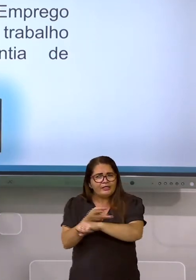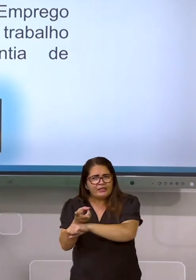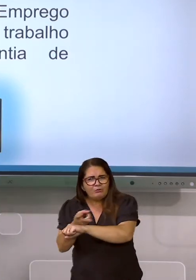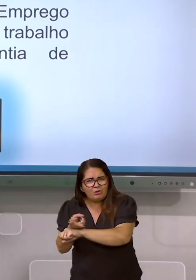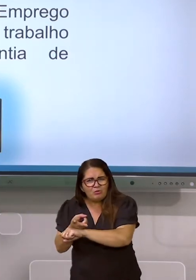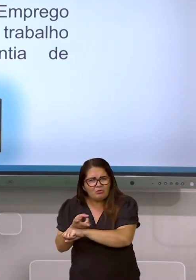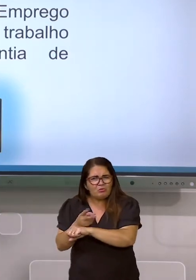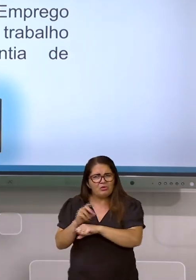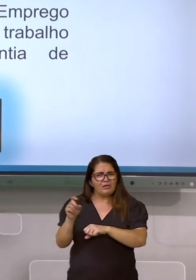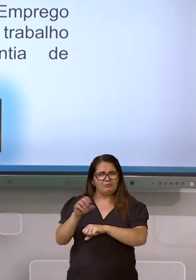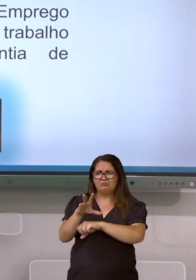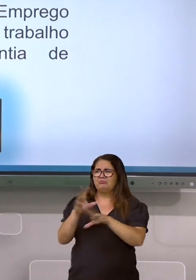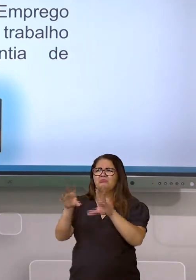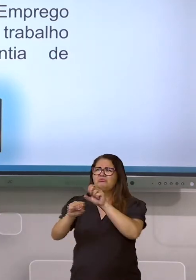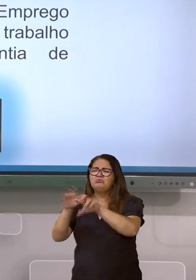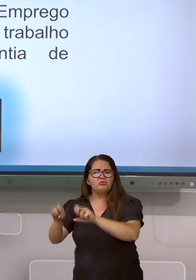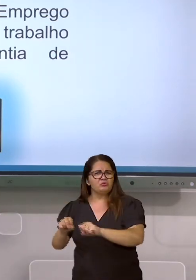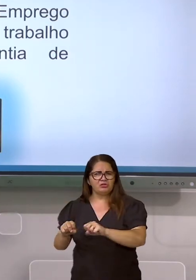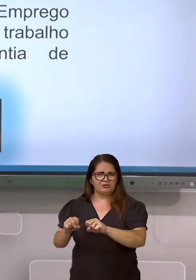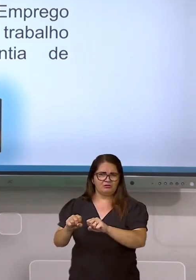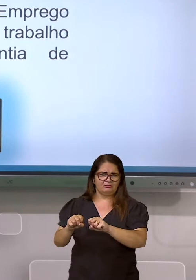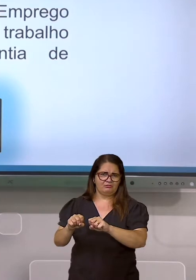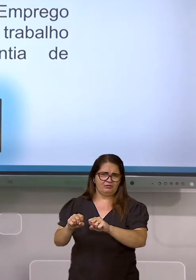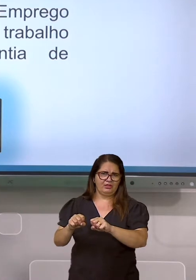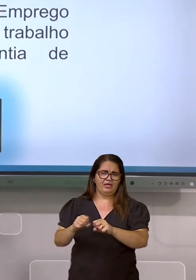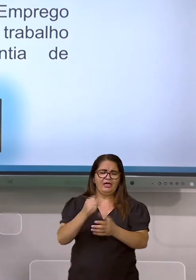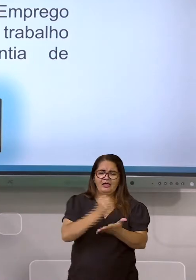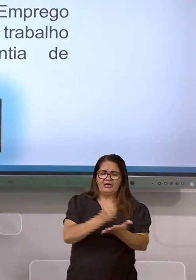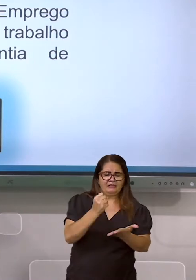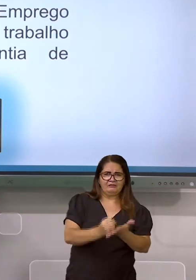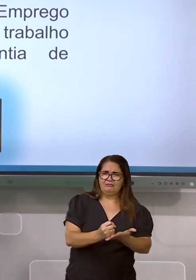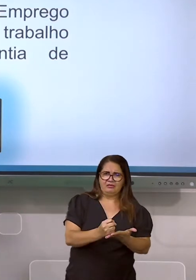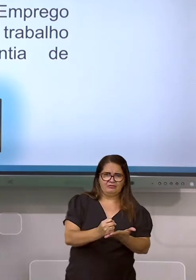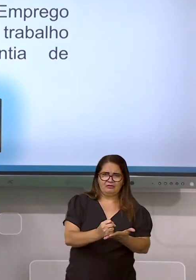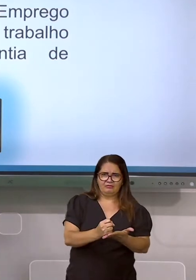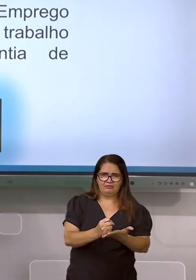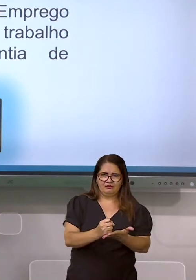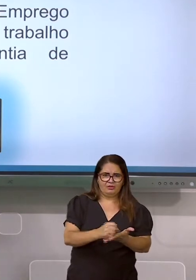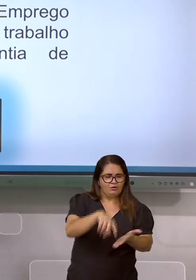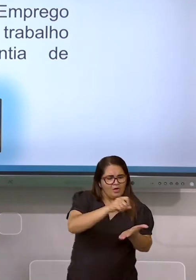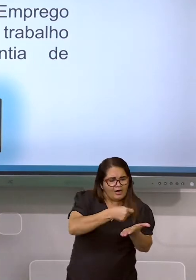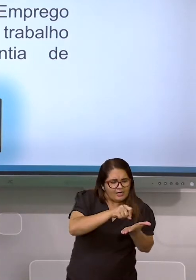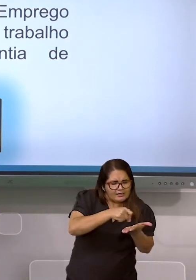geração da qual eu faço parte. Porque muitos